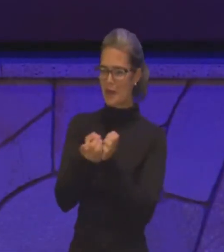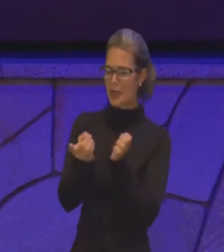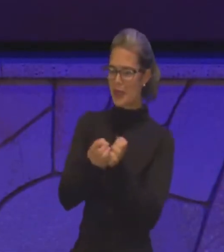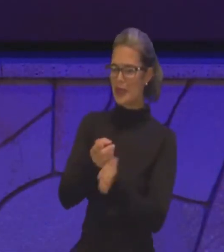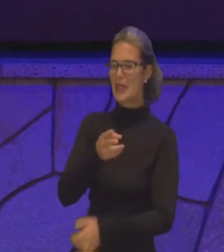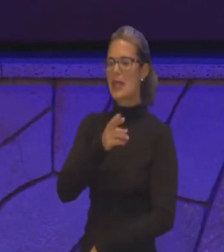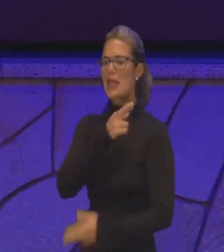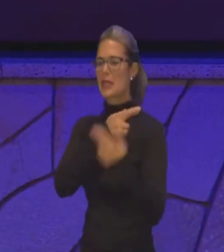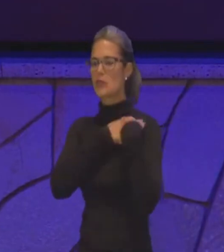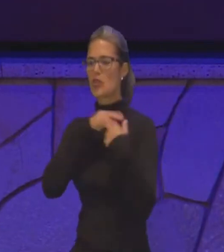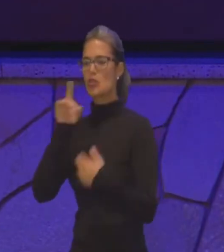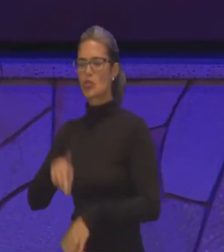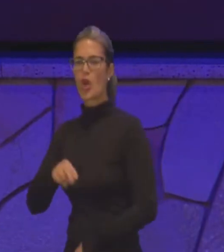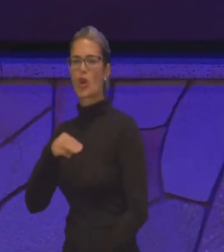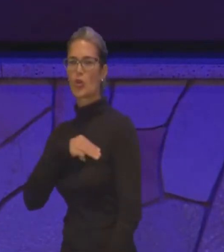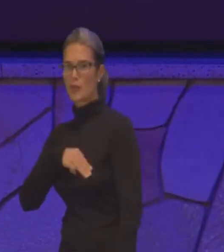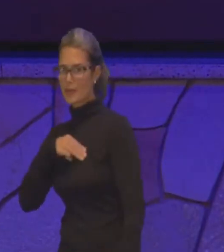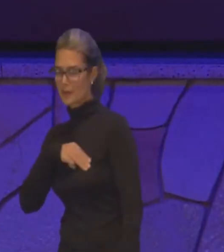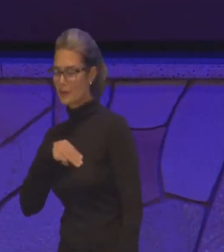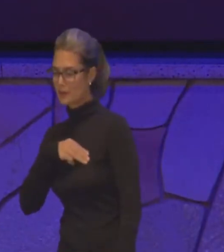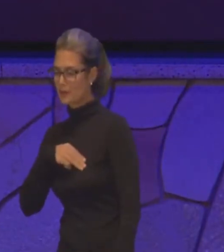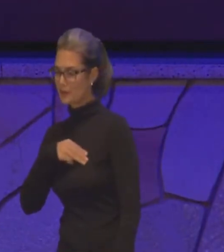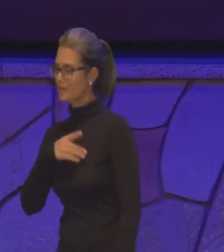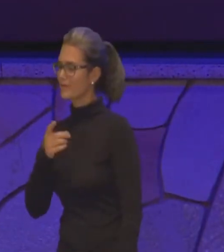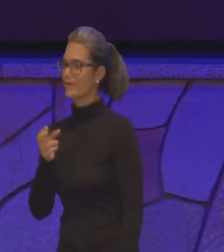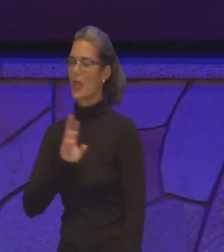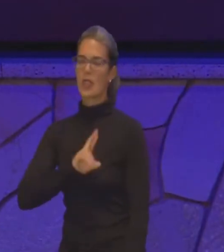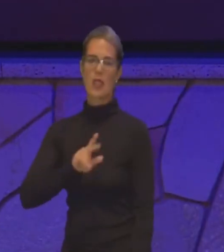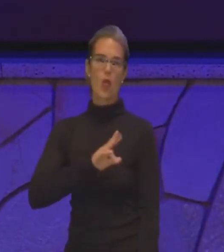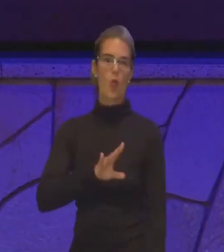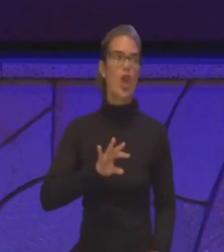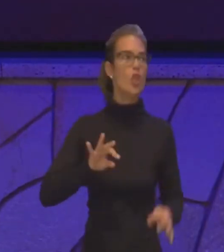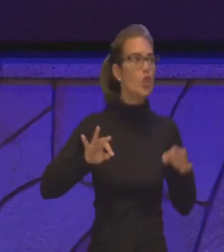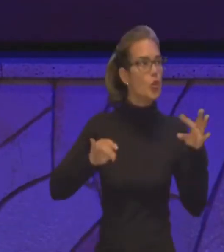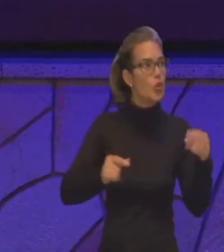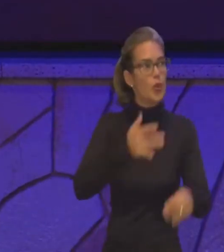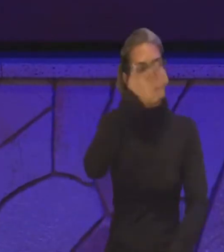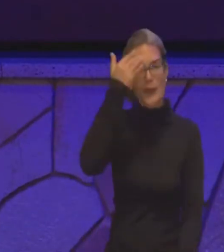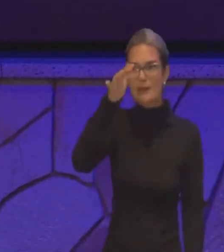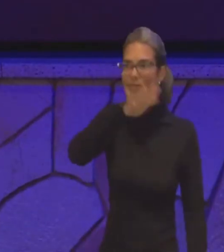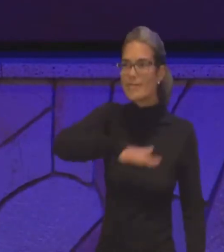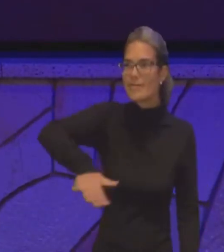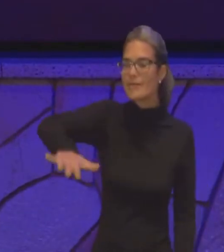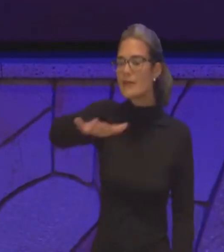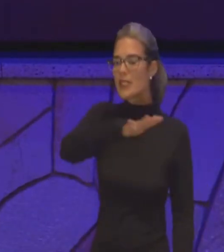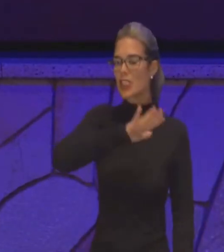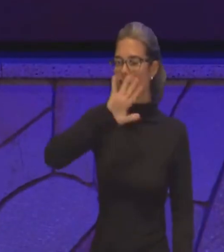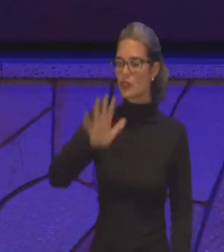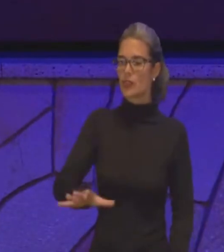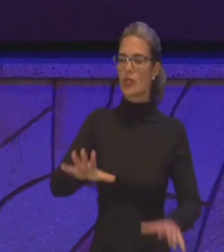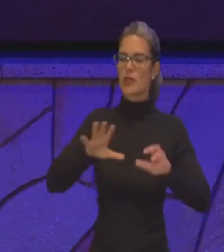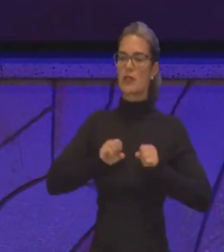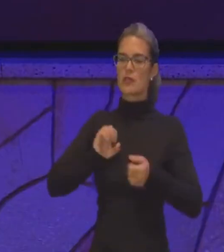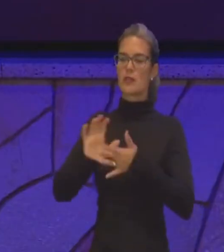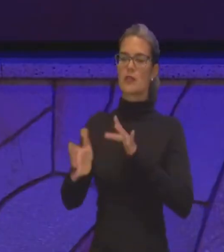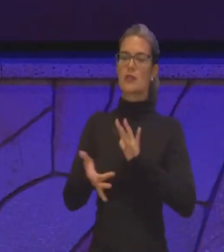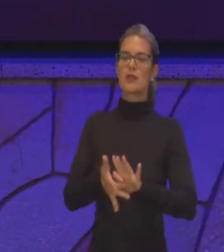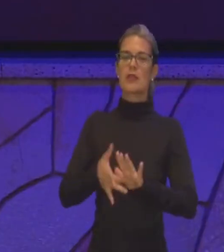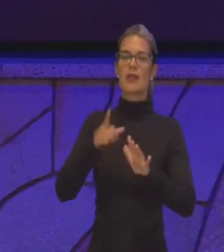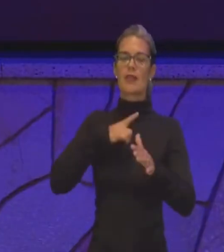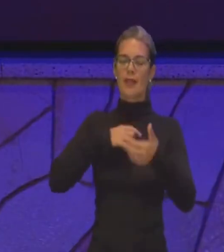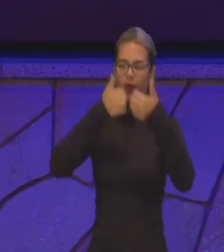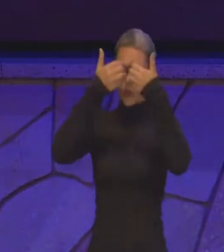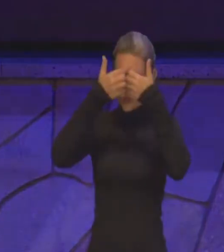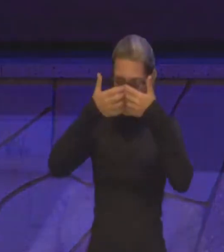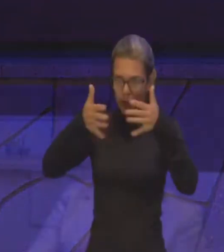missionário, ela é de todo aquele que um dia teve a venda dos seus olhos descoberta,